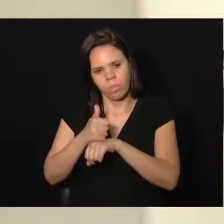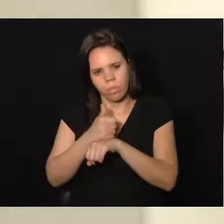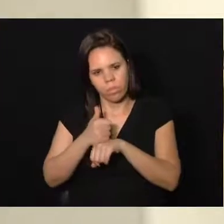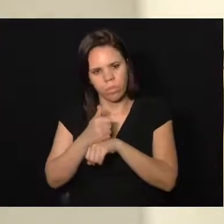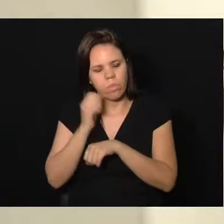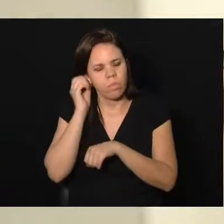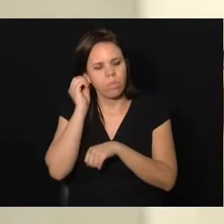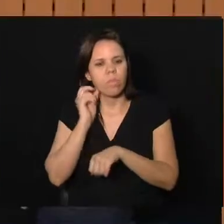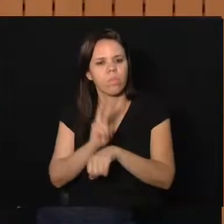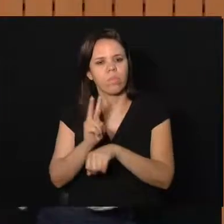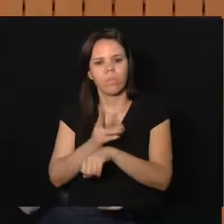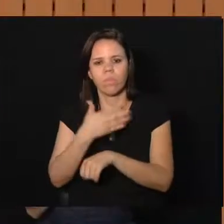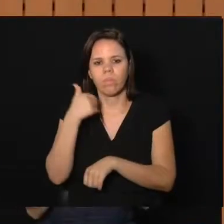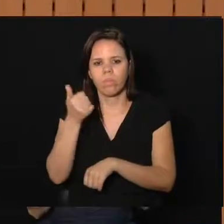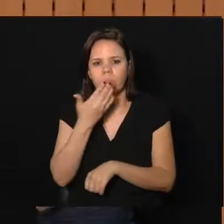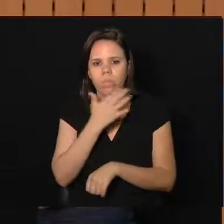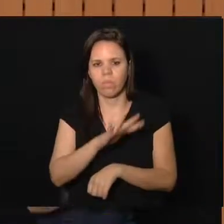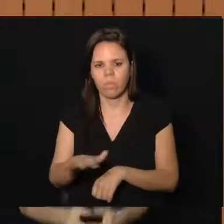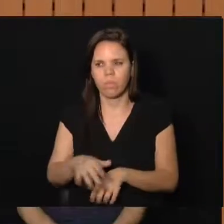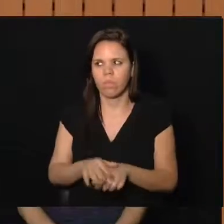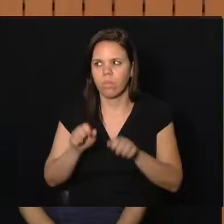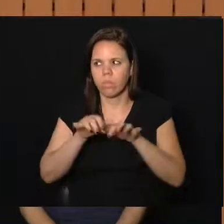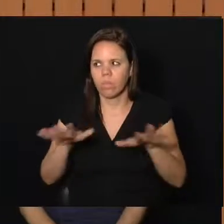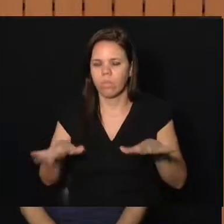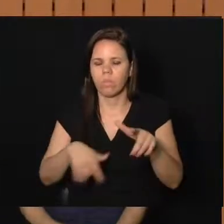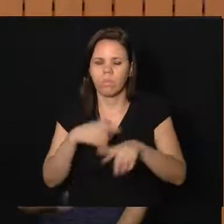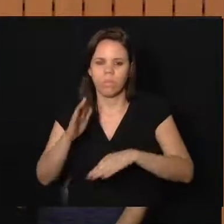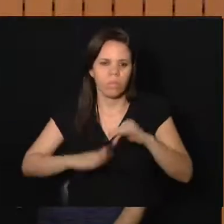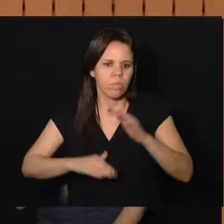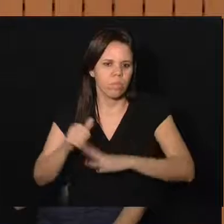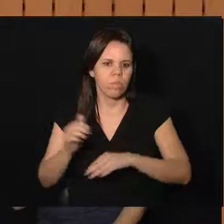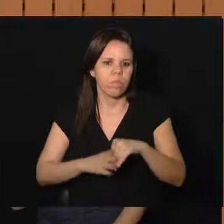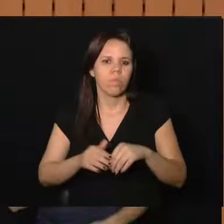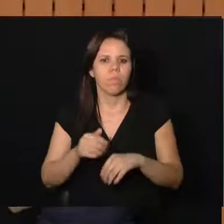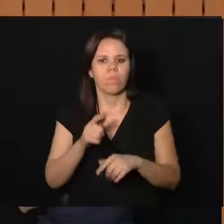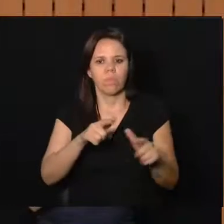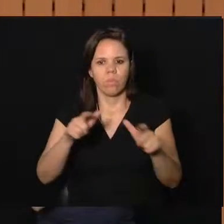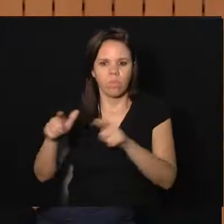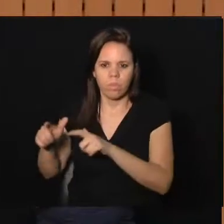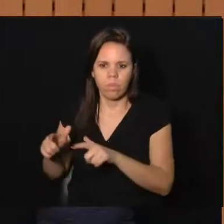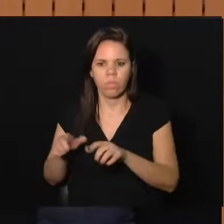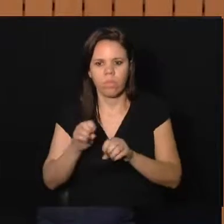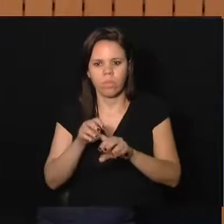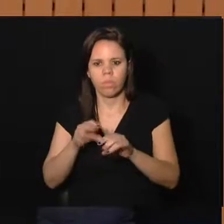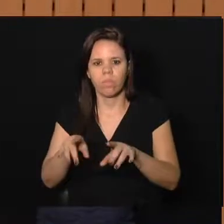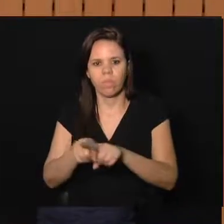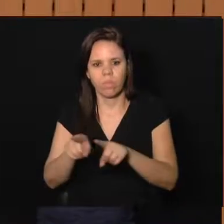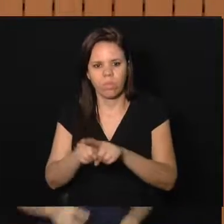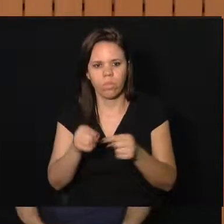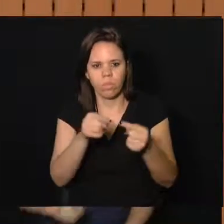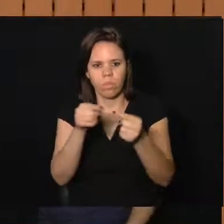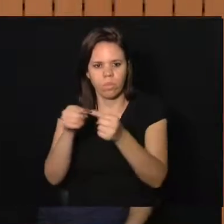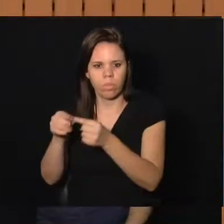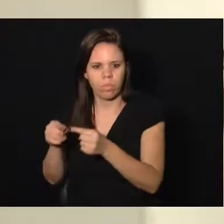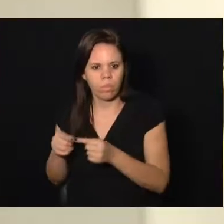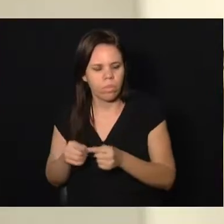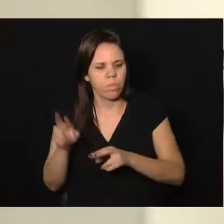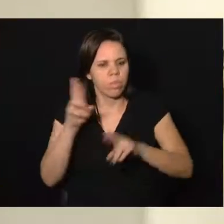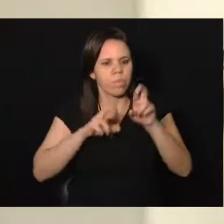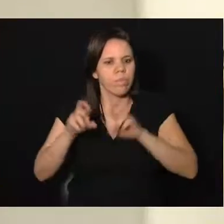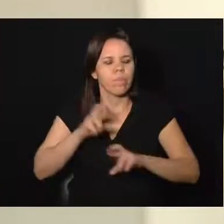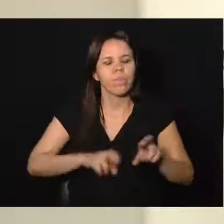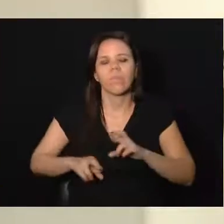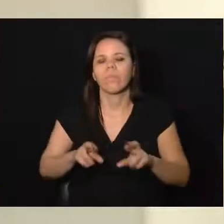cuidar melhor das crianças. A distribuição destes profissionais nas unidades de ensino será feita de acordo com a análise